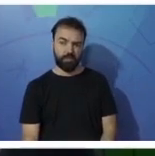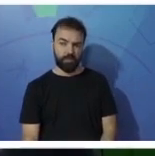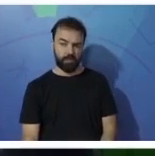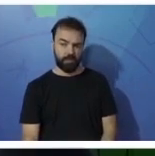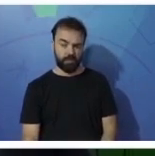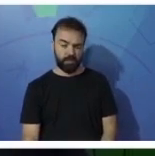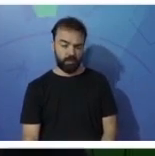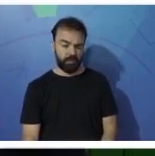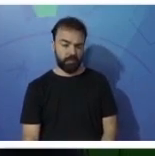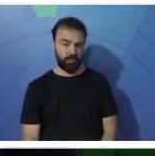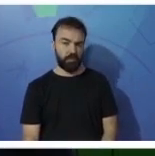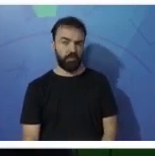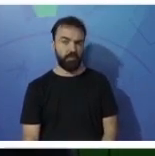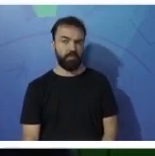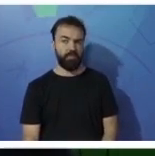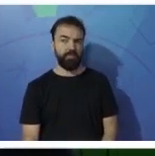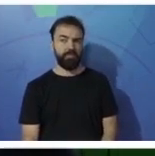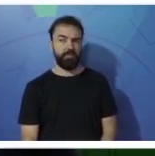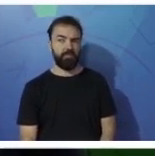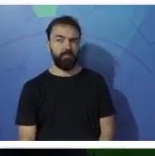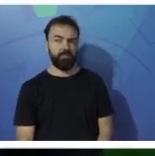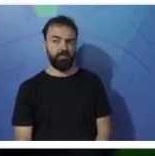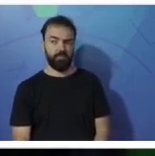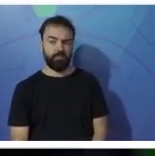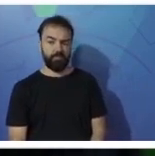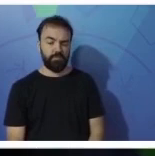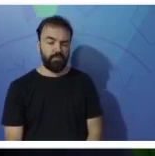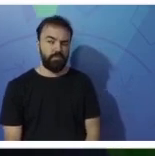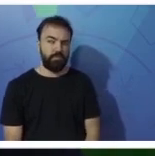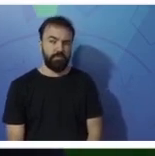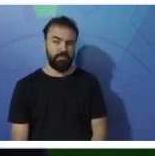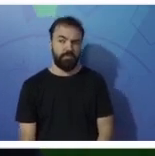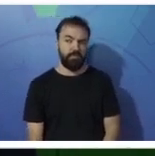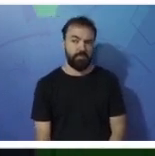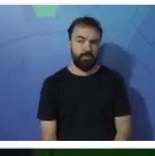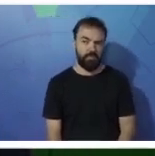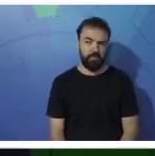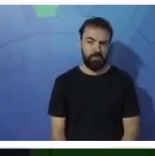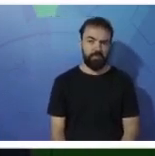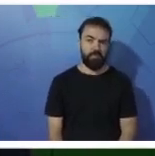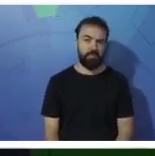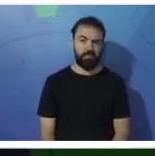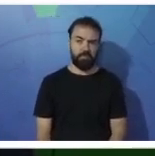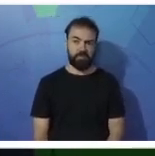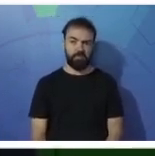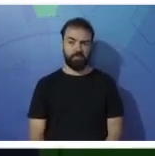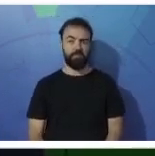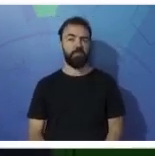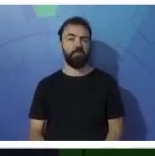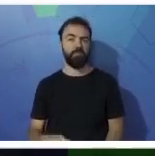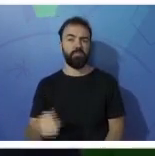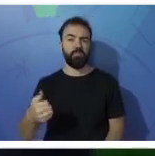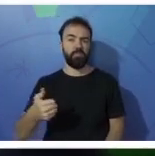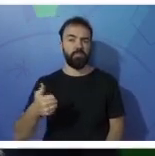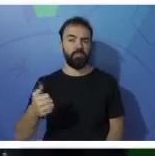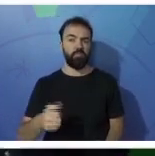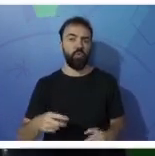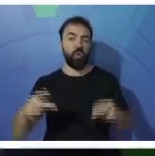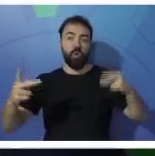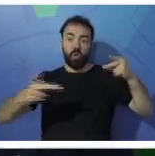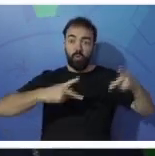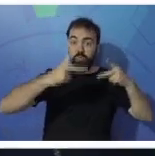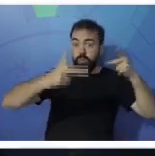desenvolvimento, né? Se fosse em outro tipo de texto, é o desenvolvimento da história. Aqui, o primeiro. A ventania